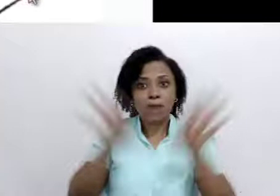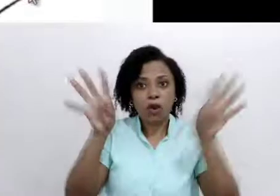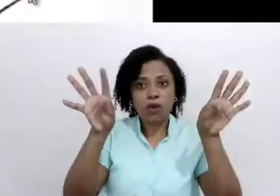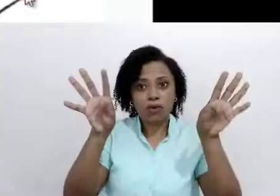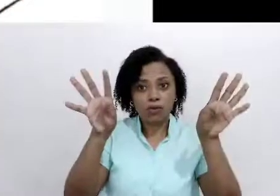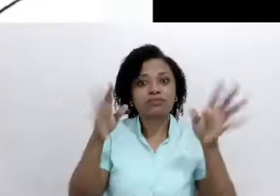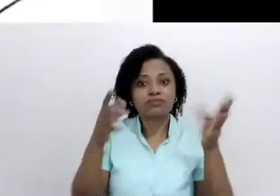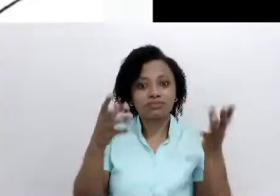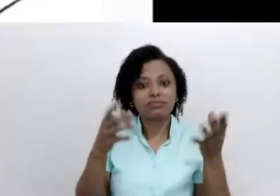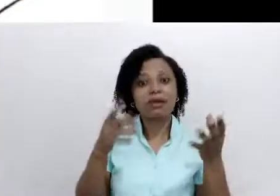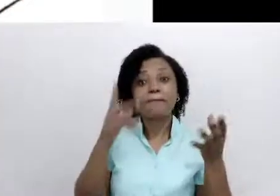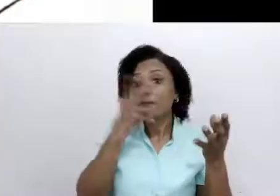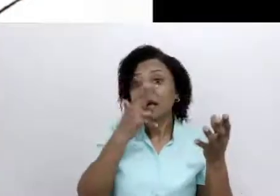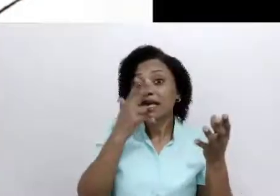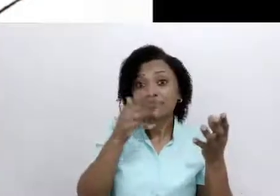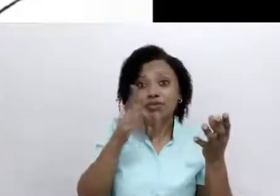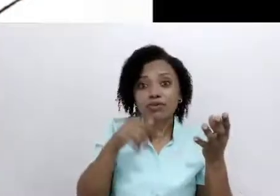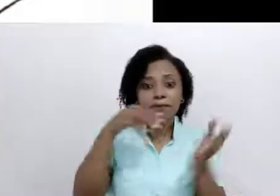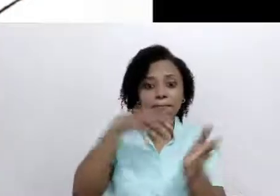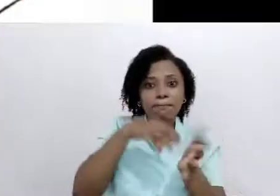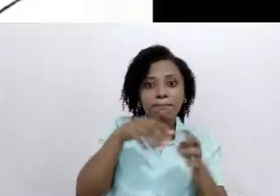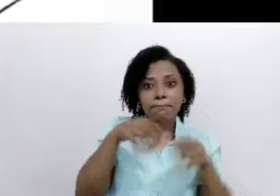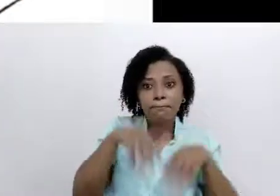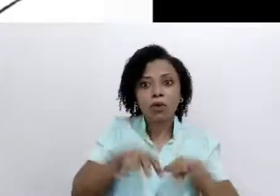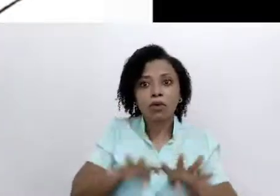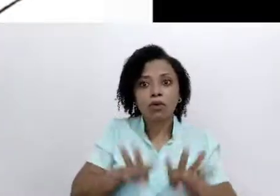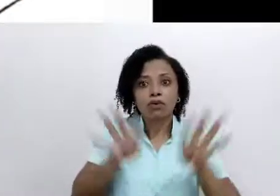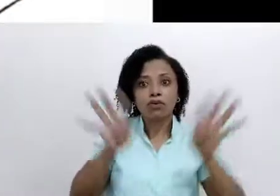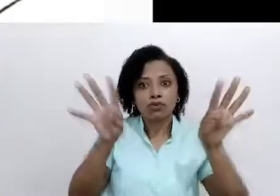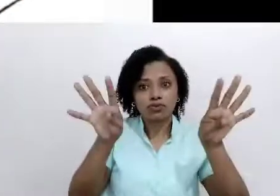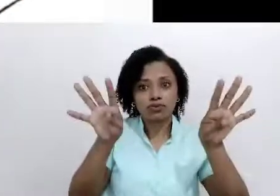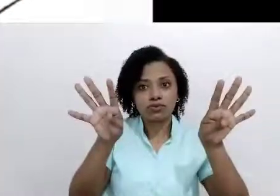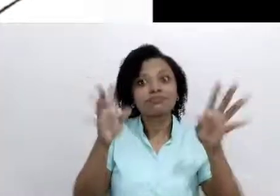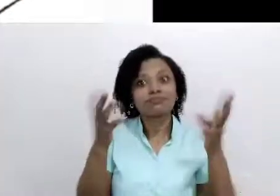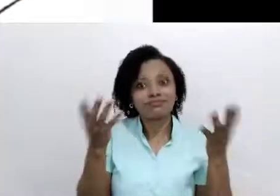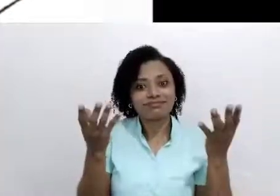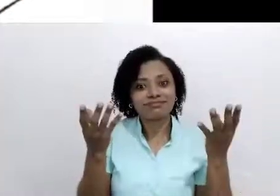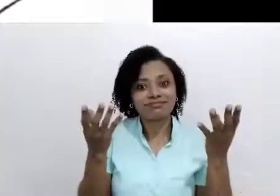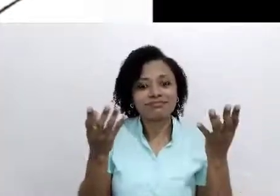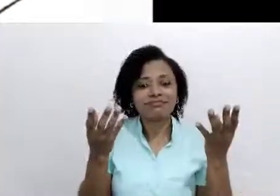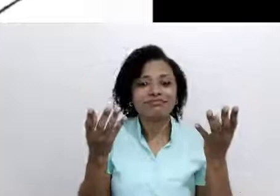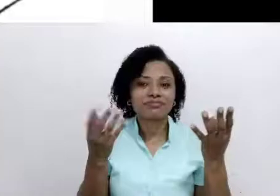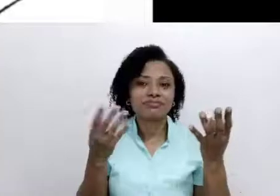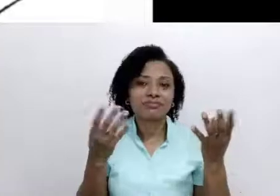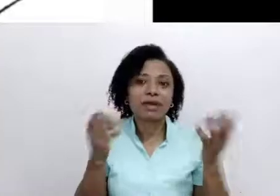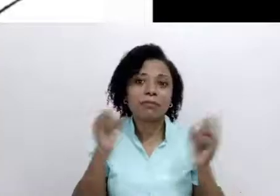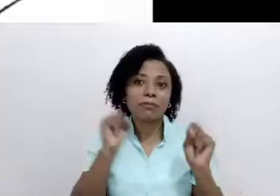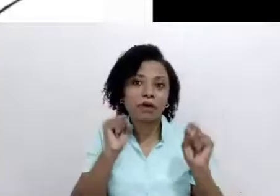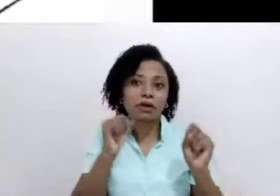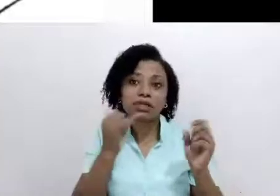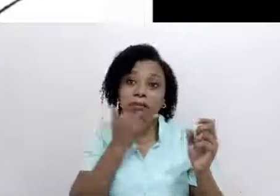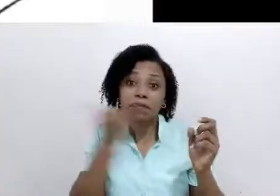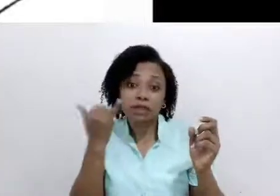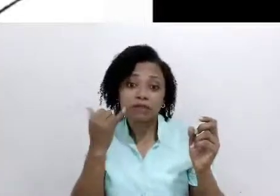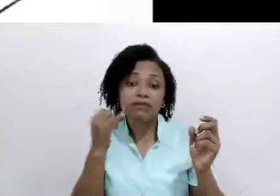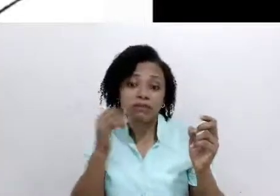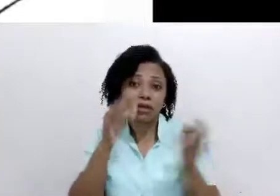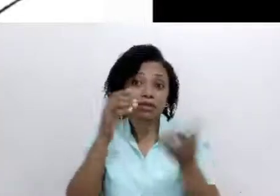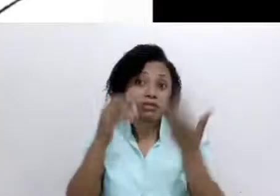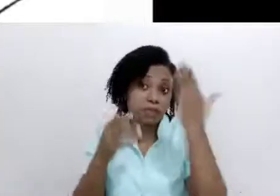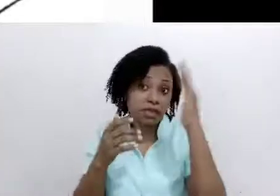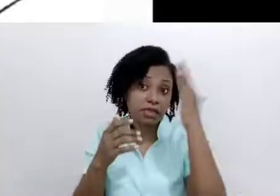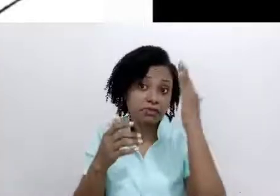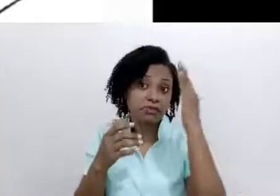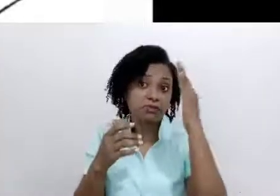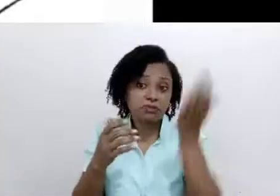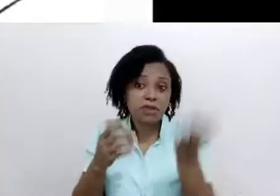lado, sendo que essa reflexão pode ser regular, onde a gente vai ter formação de imagens, como